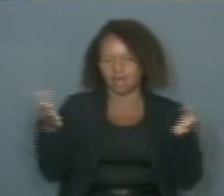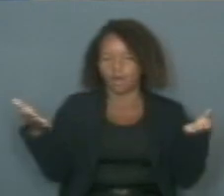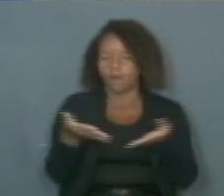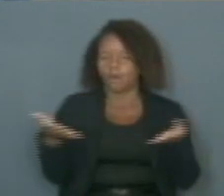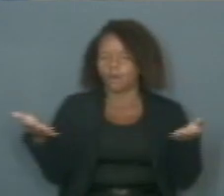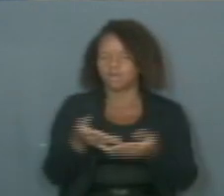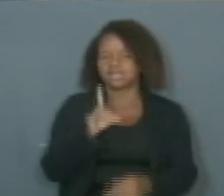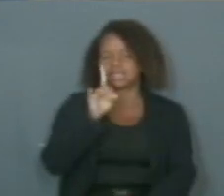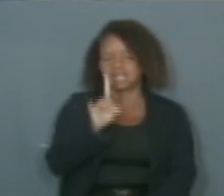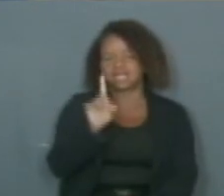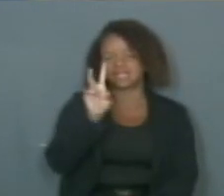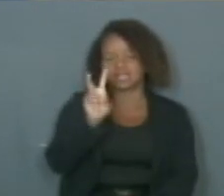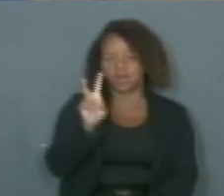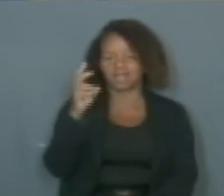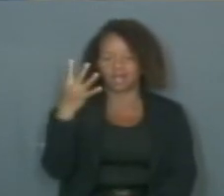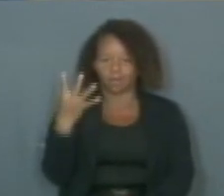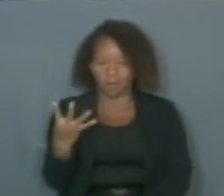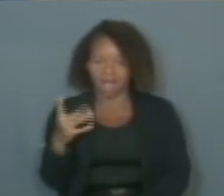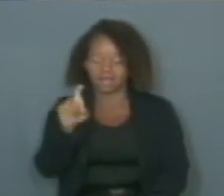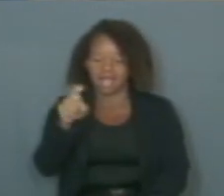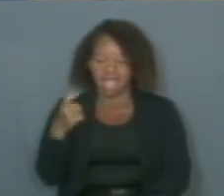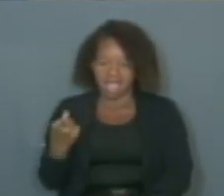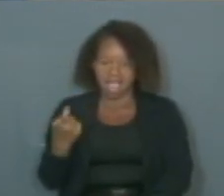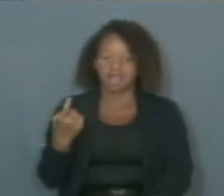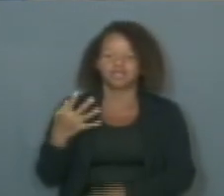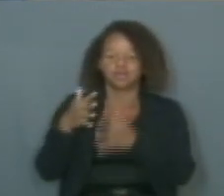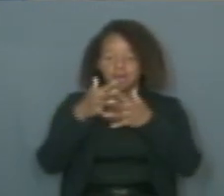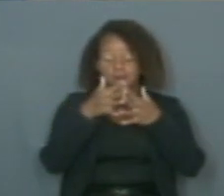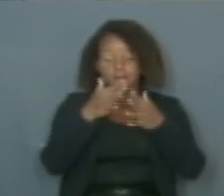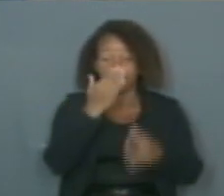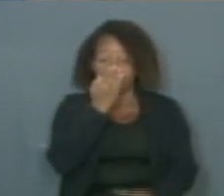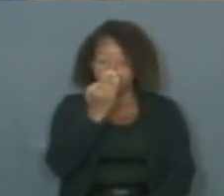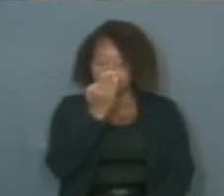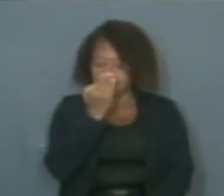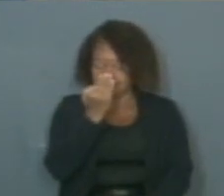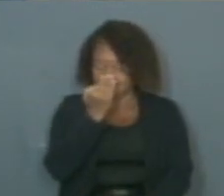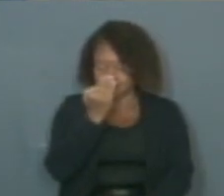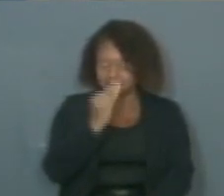somos 154 ex-combeiros,